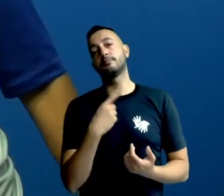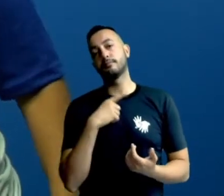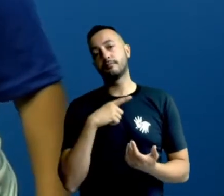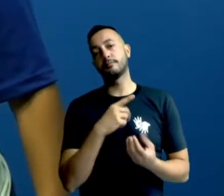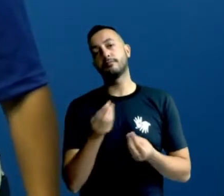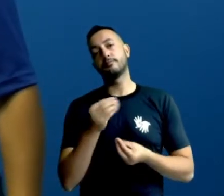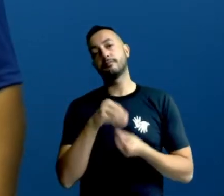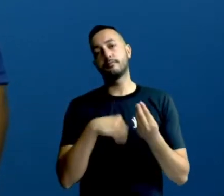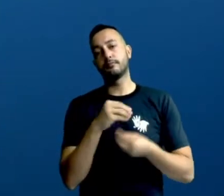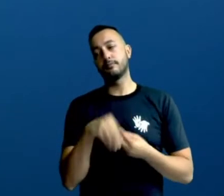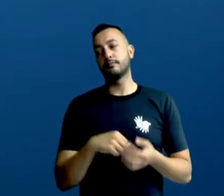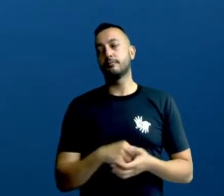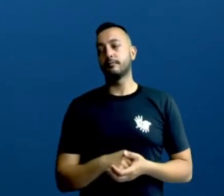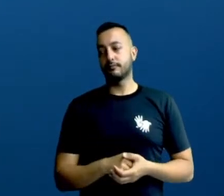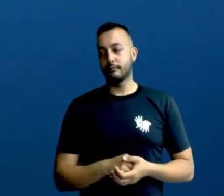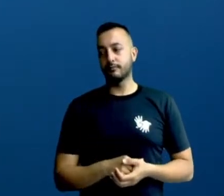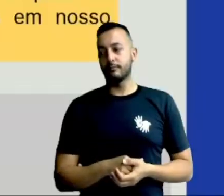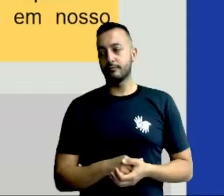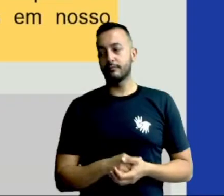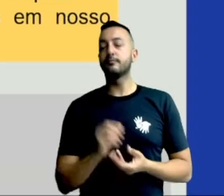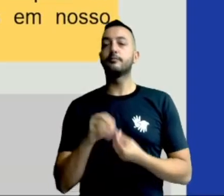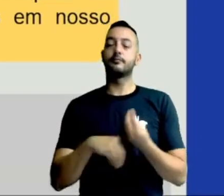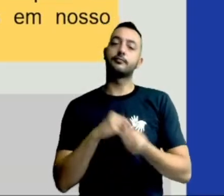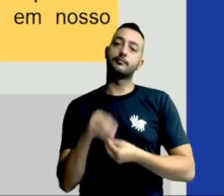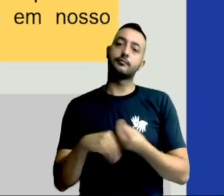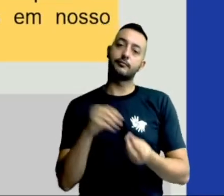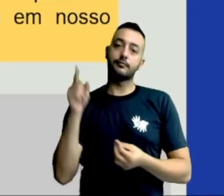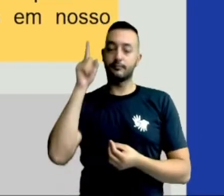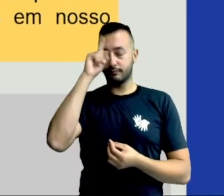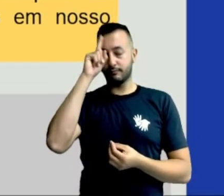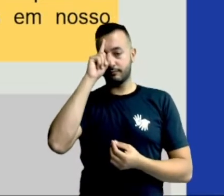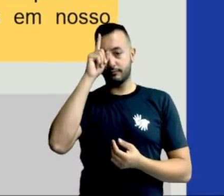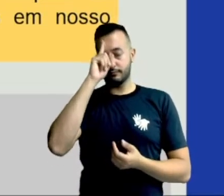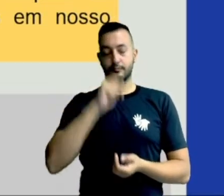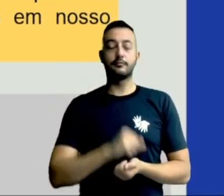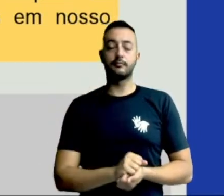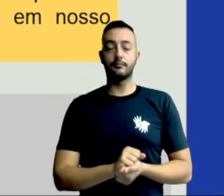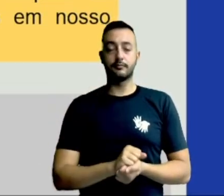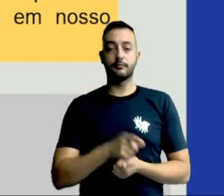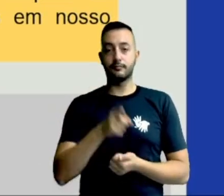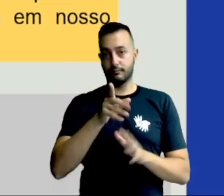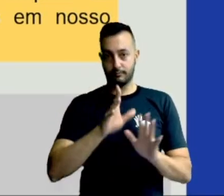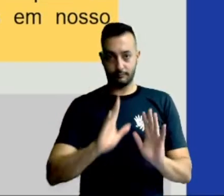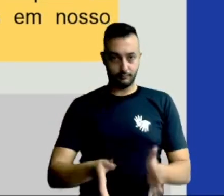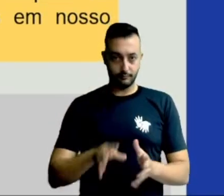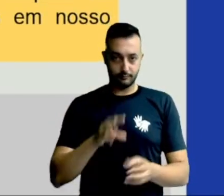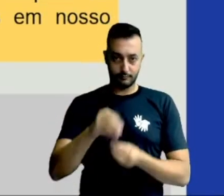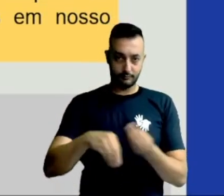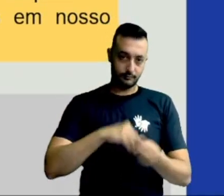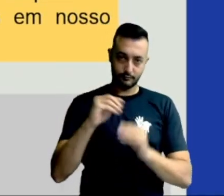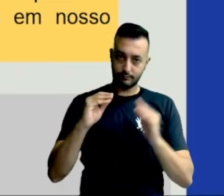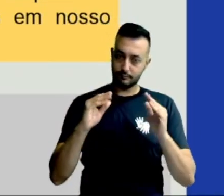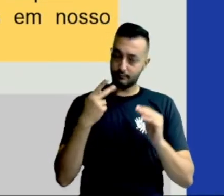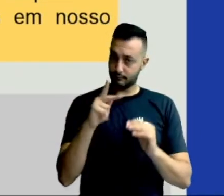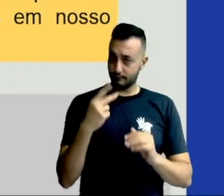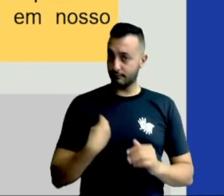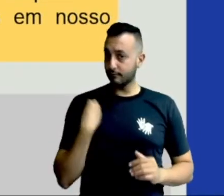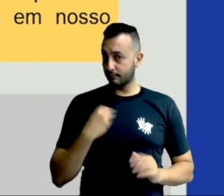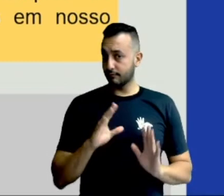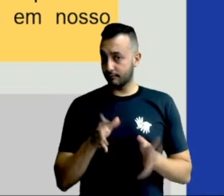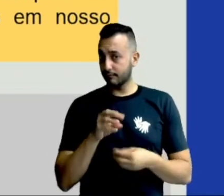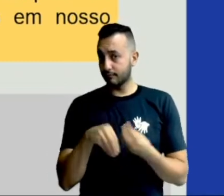várias misturas. Vamos lá. Misturas no nosso dia a dia. Você já fez alguma mistura na sua